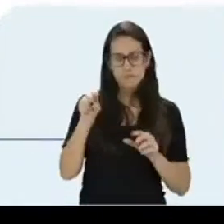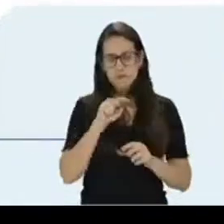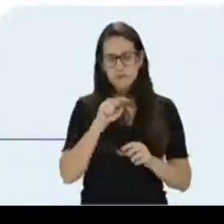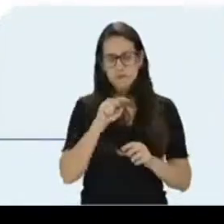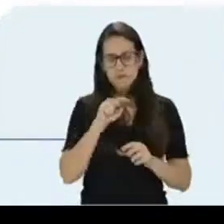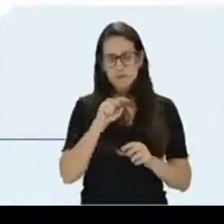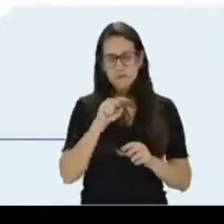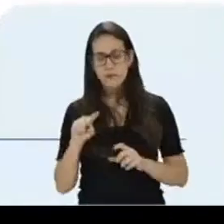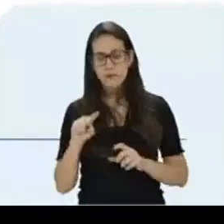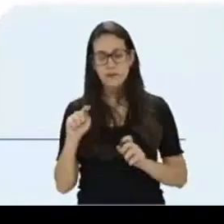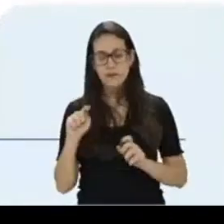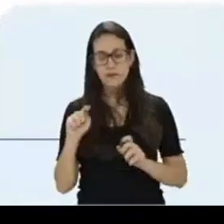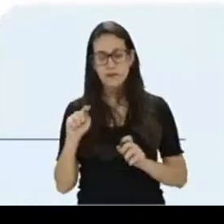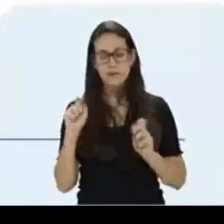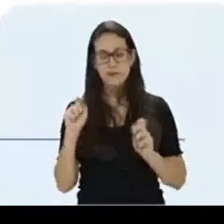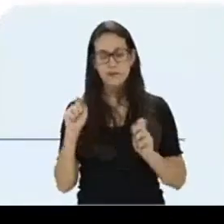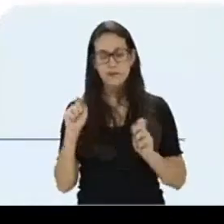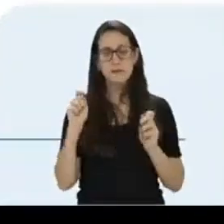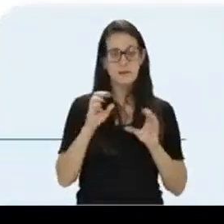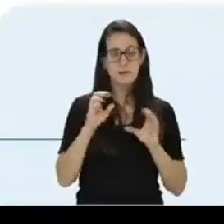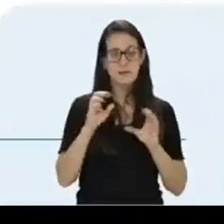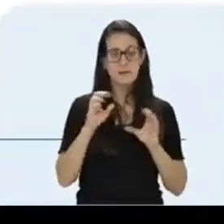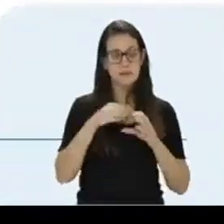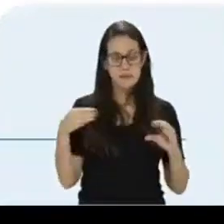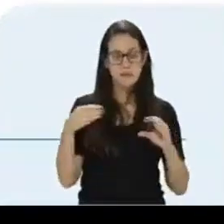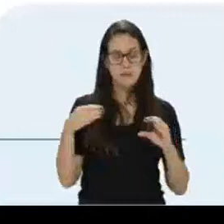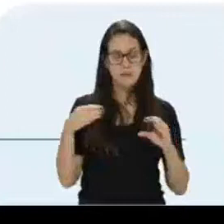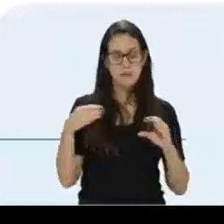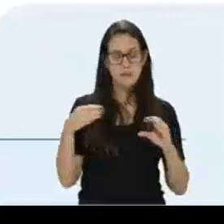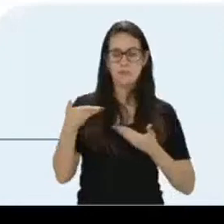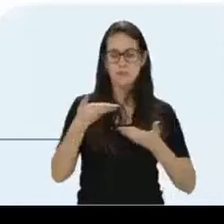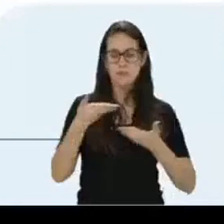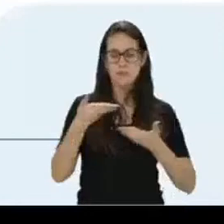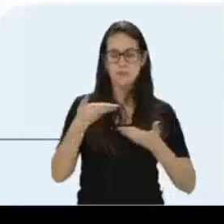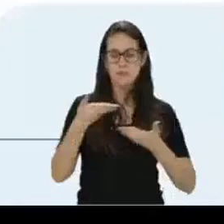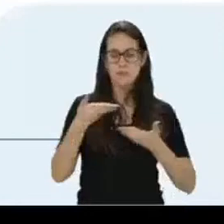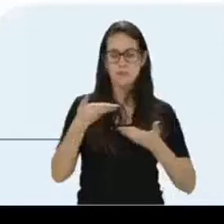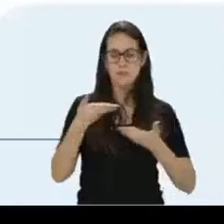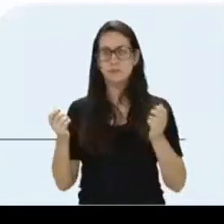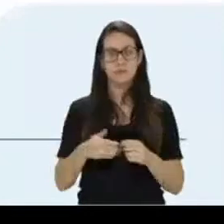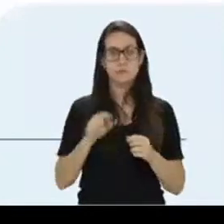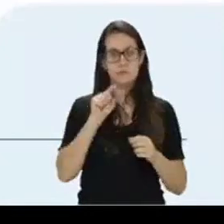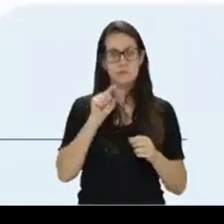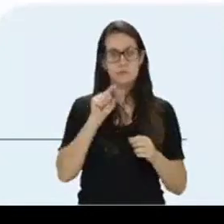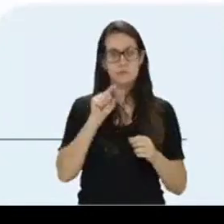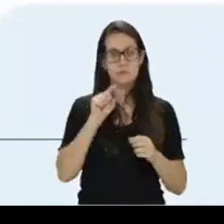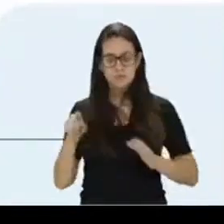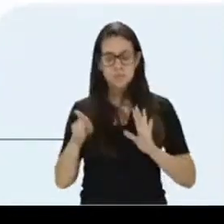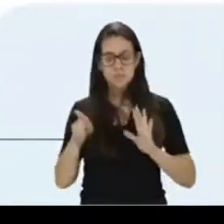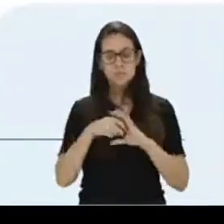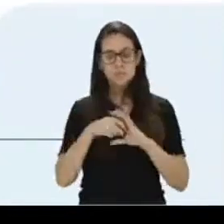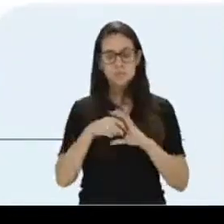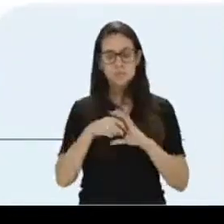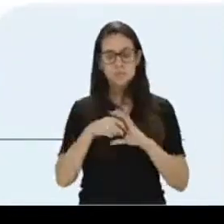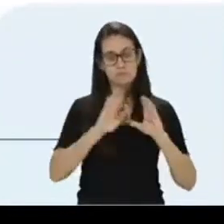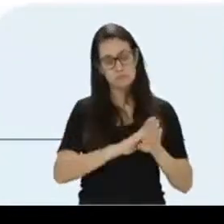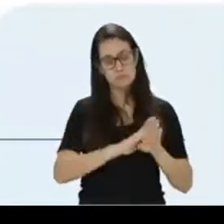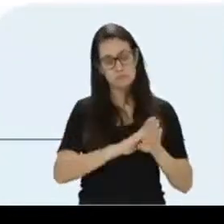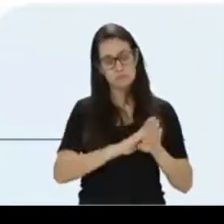plasmodesmos, que vão permitir a comunicação celular. Então, essas pontuações que estão presentes na parede